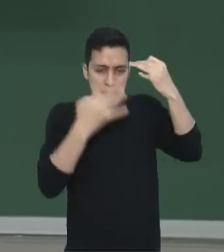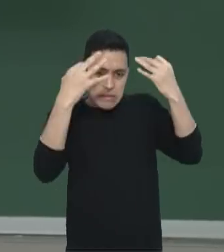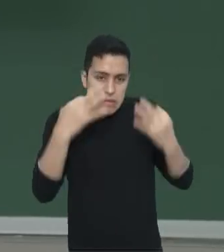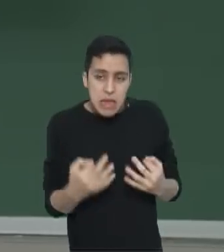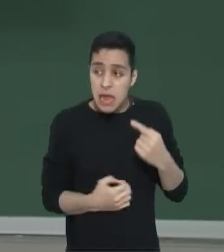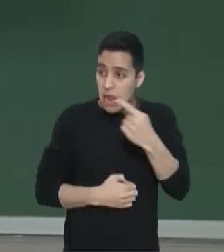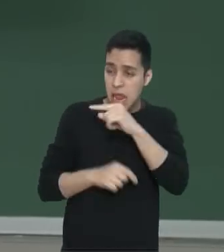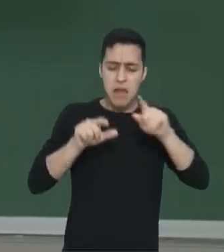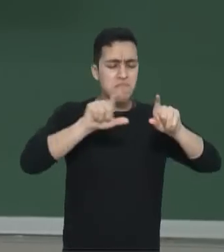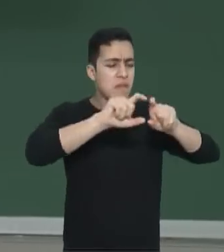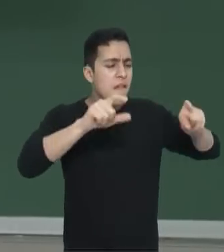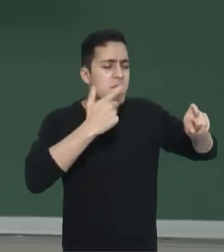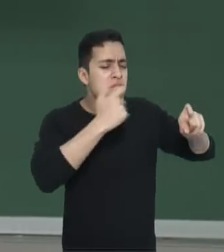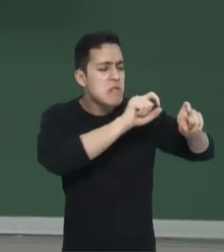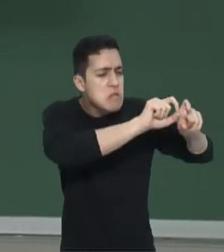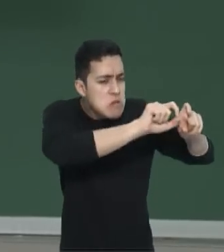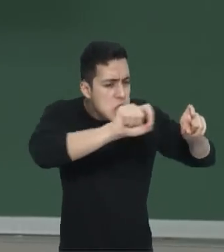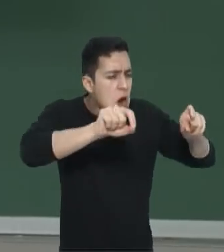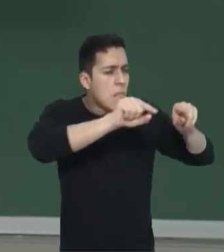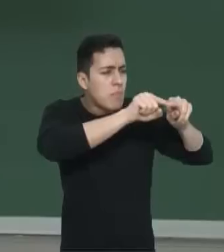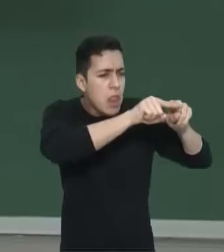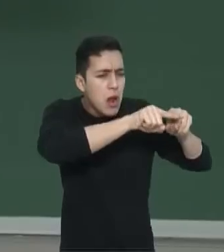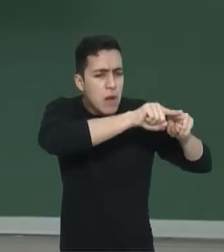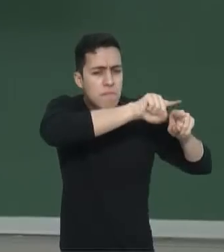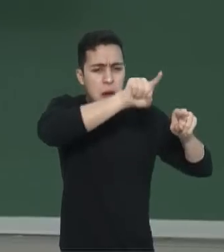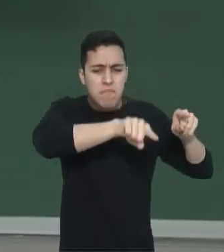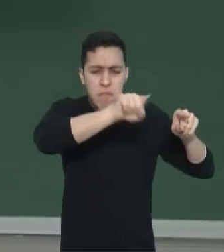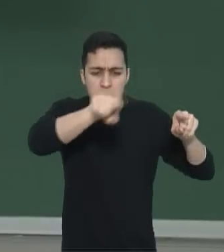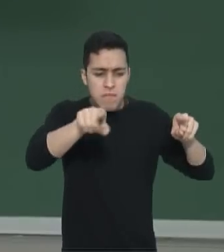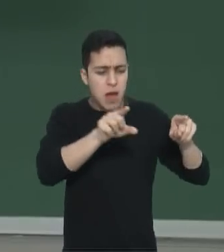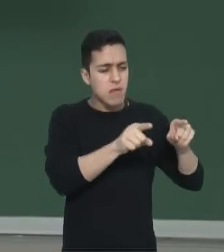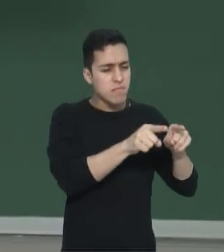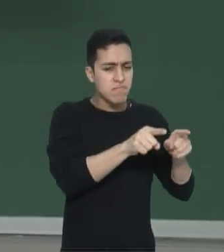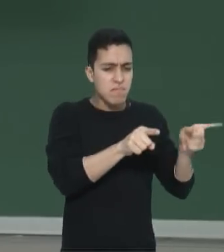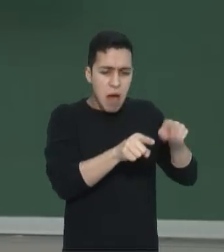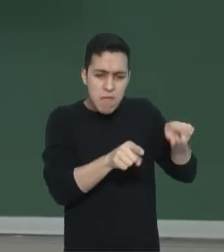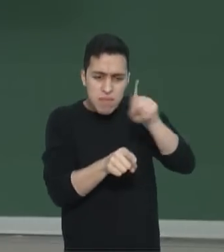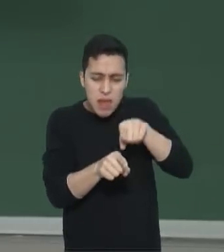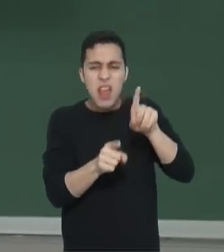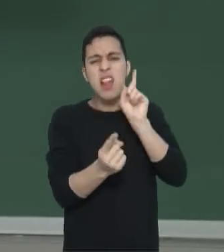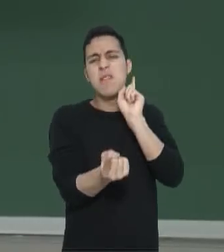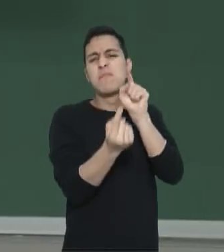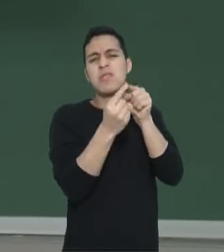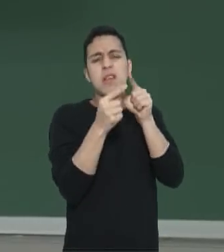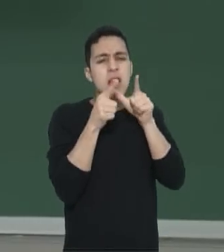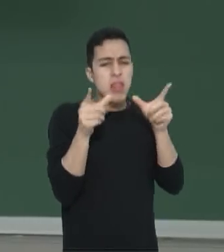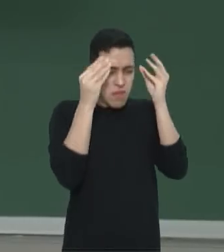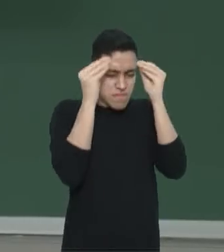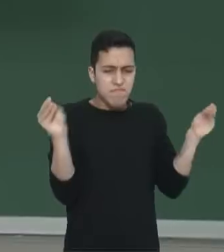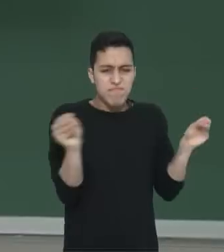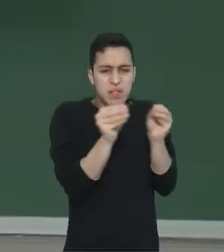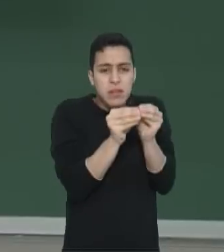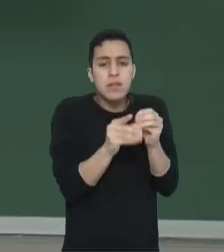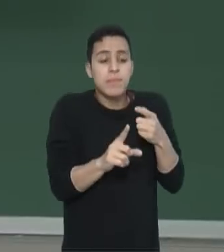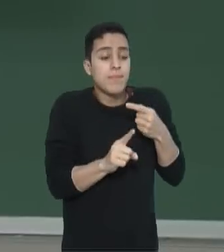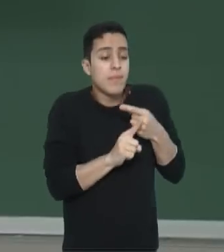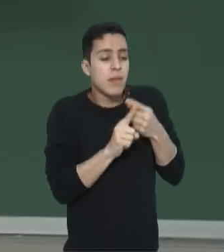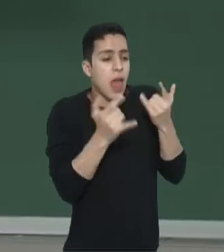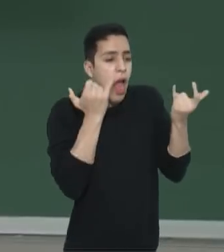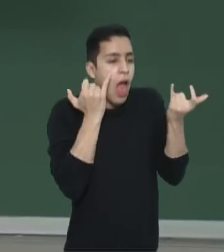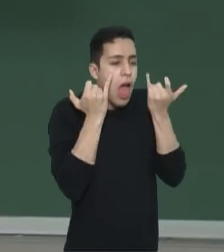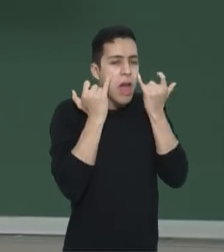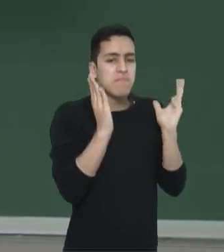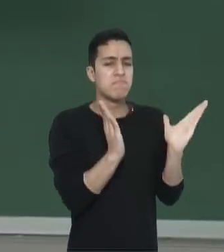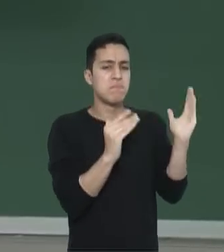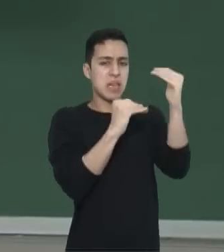linguagem dessa parte da lei é uma linguagem concisa e objetiva, porque a explicação vai vir